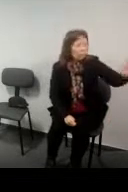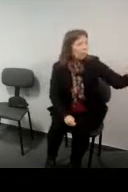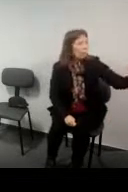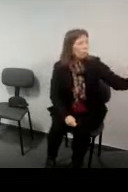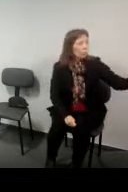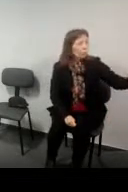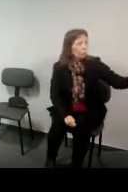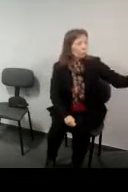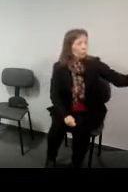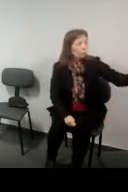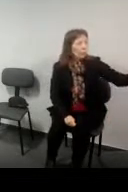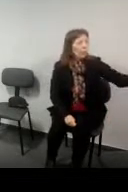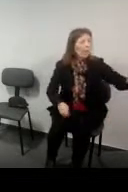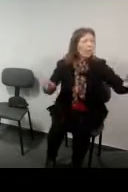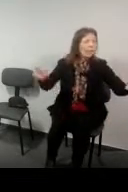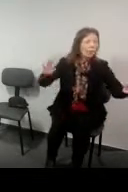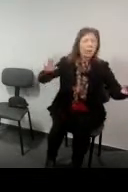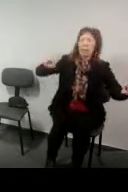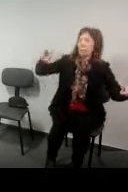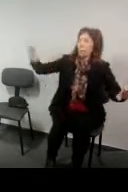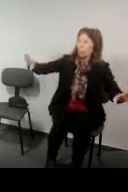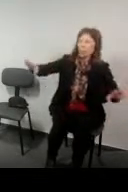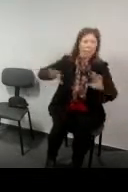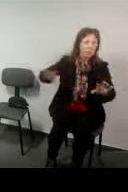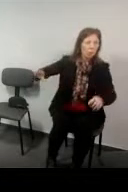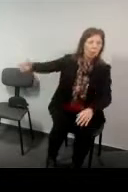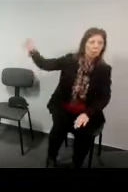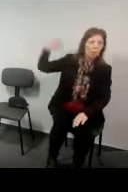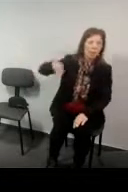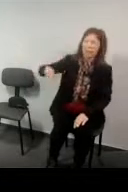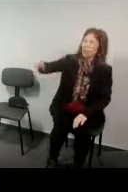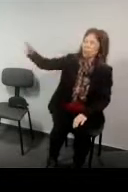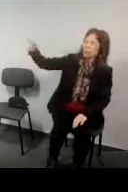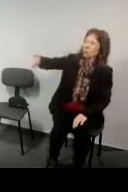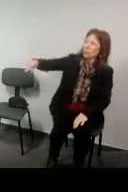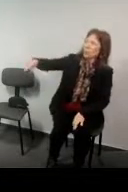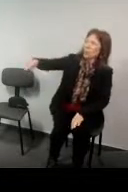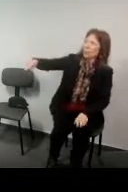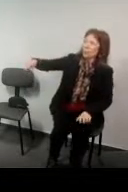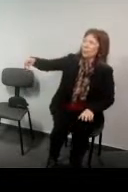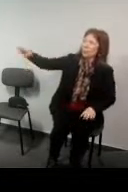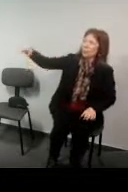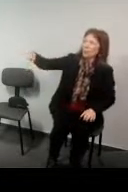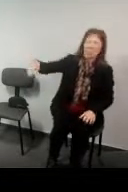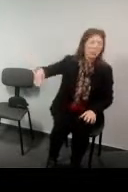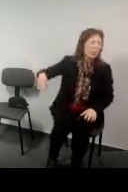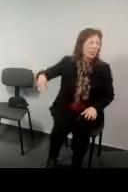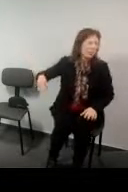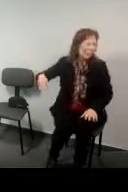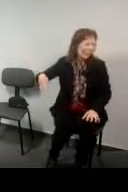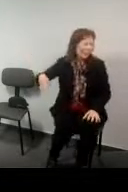paciente. Isso. No caso... Até aí, agora, ponto, acabou. Agora, outra frase, eu só não pulei dele, quando eu não